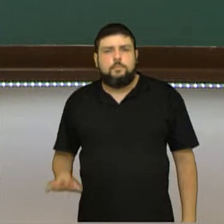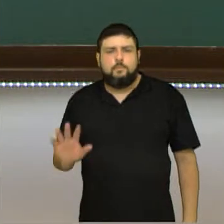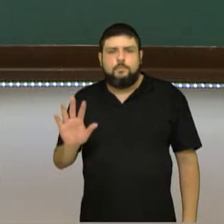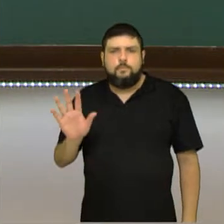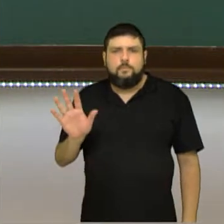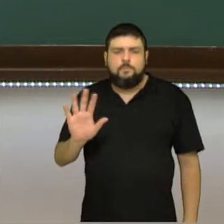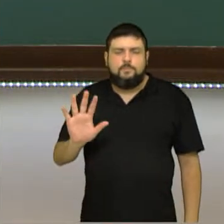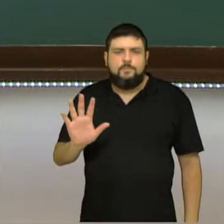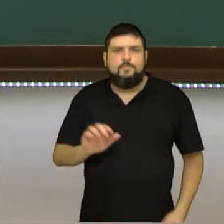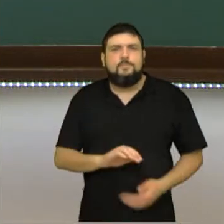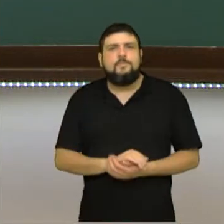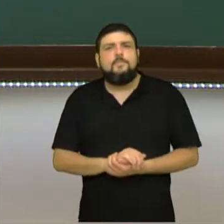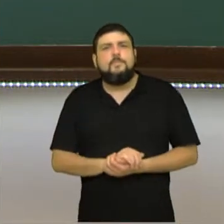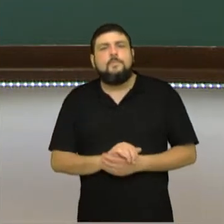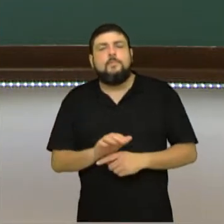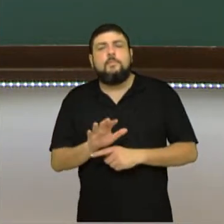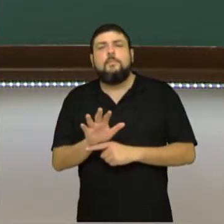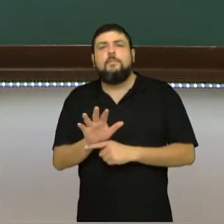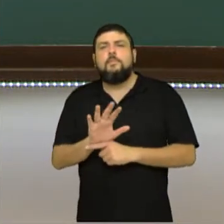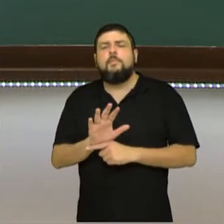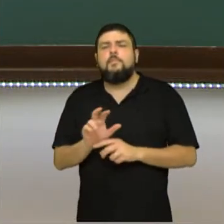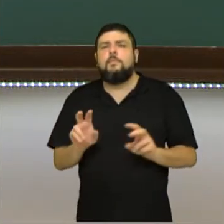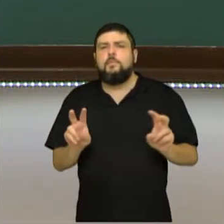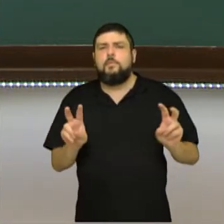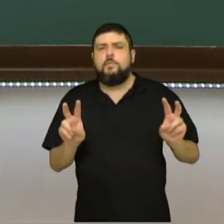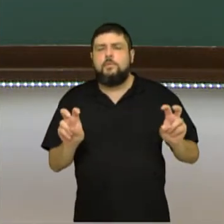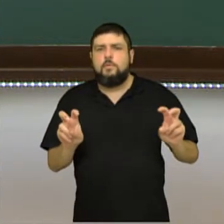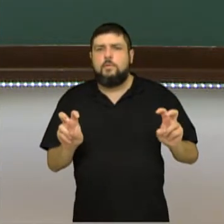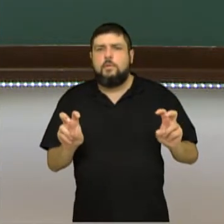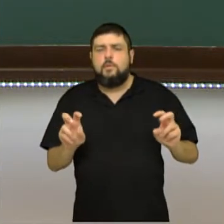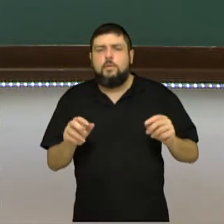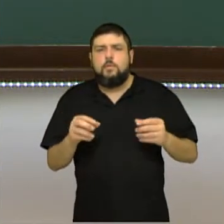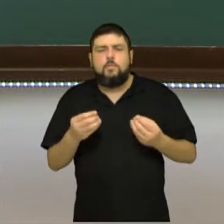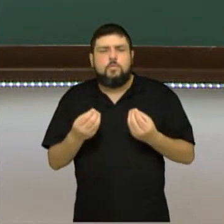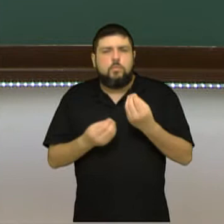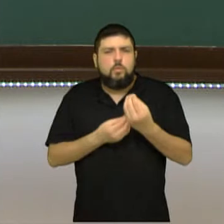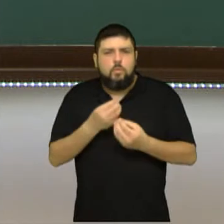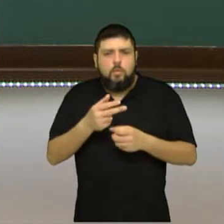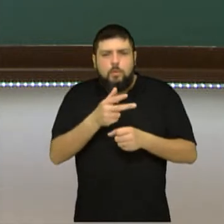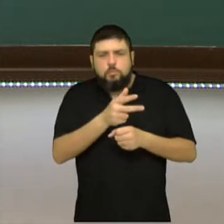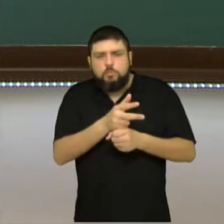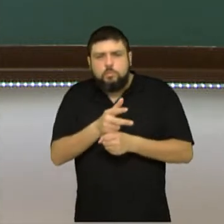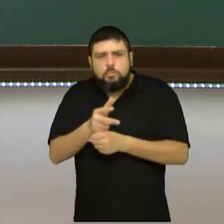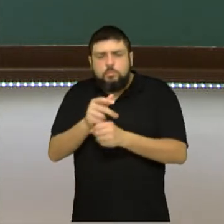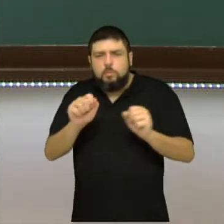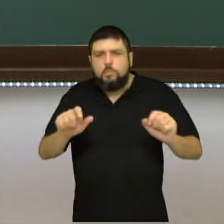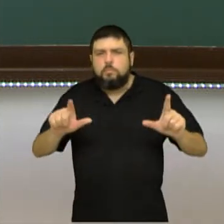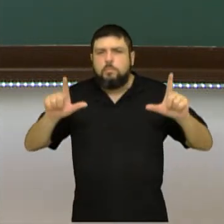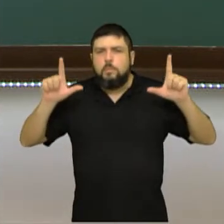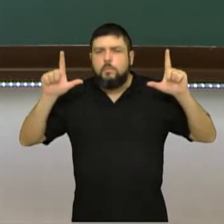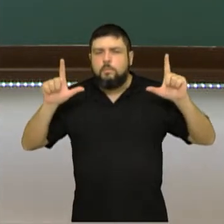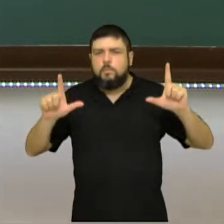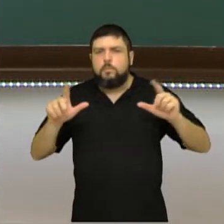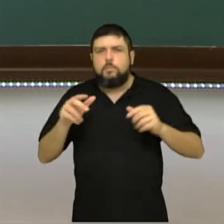Olá! Nesse vídeo nós iremos falar sobre ângulos e enquadramentos no cinema. Me